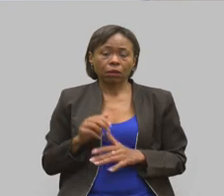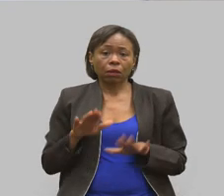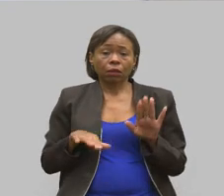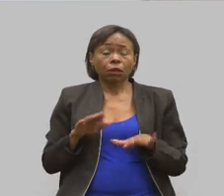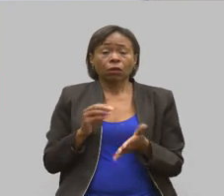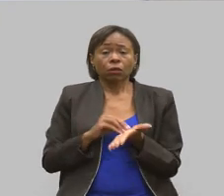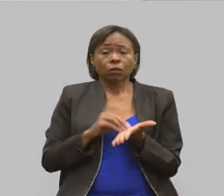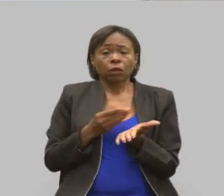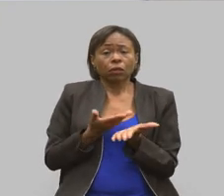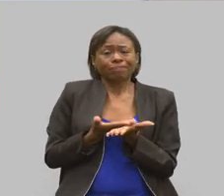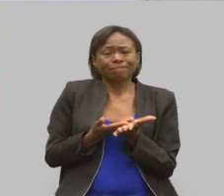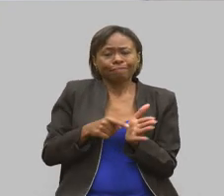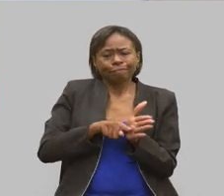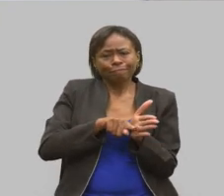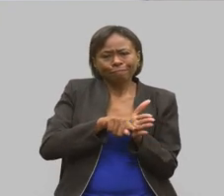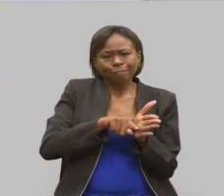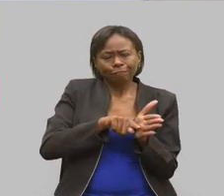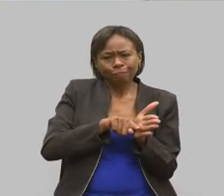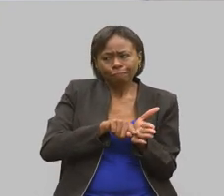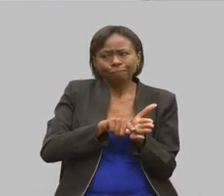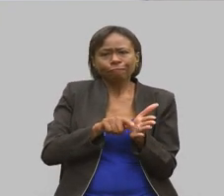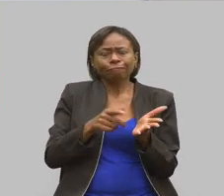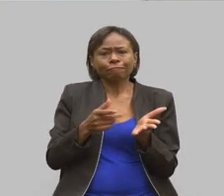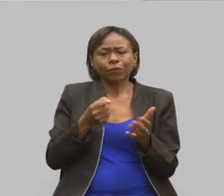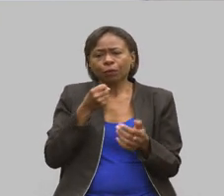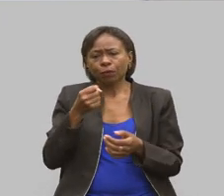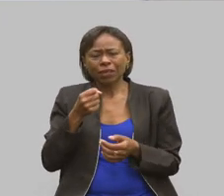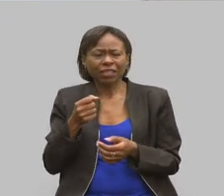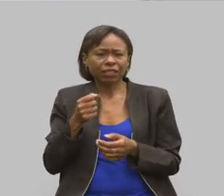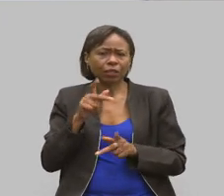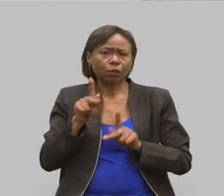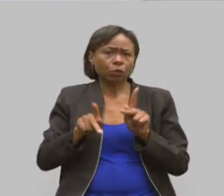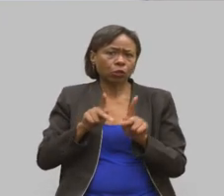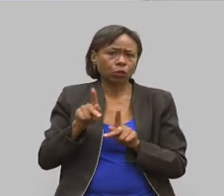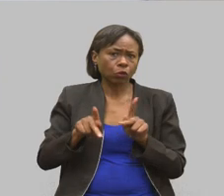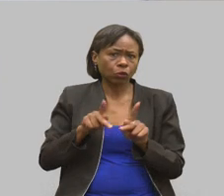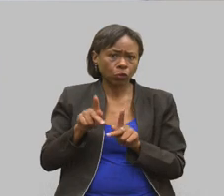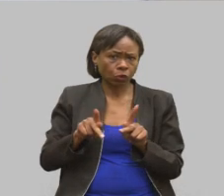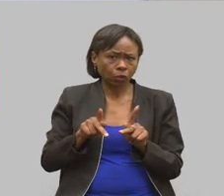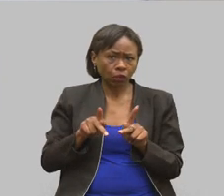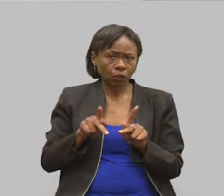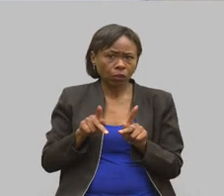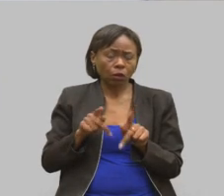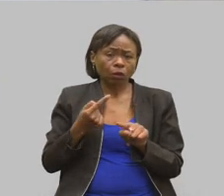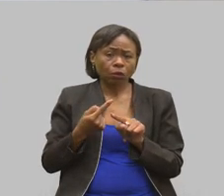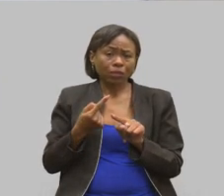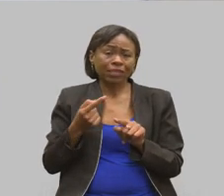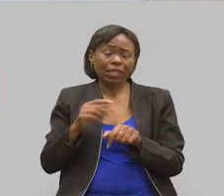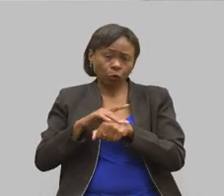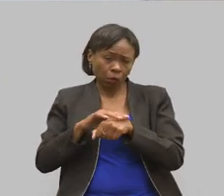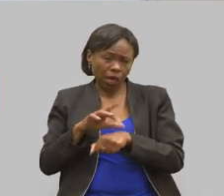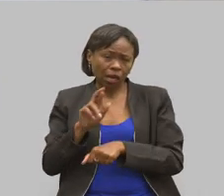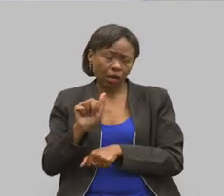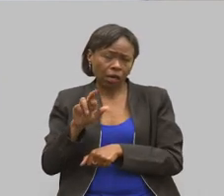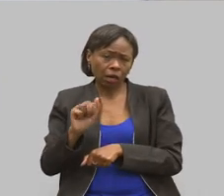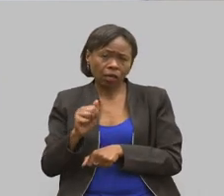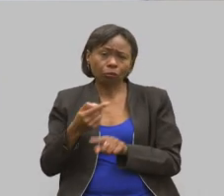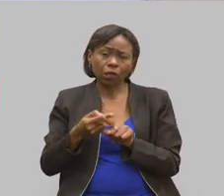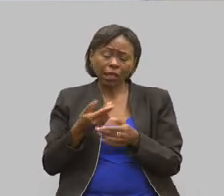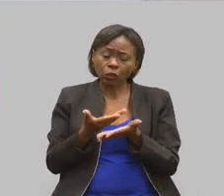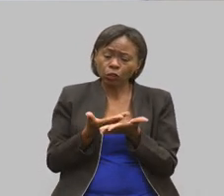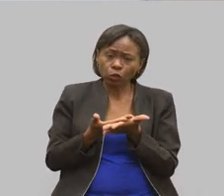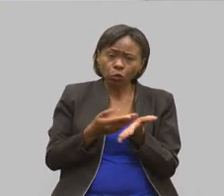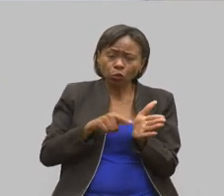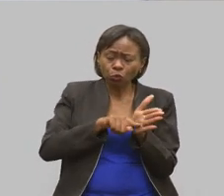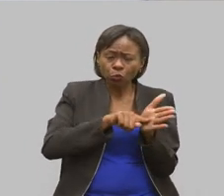pretere esta parcela populacional das pessoas que T doença Rara Porque os estudos de casos são às vezes eh muito